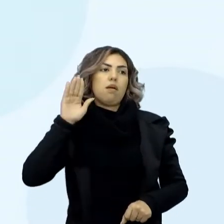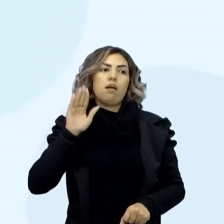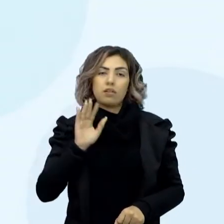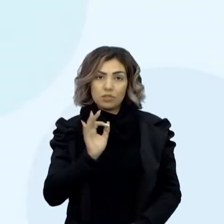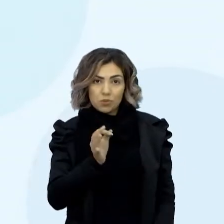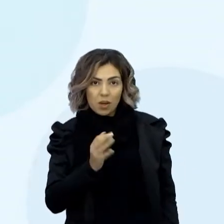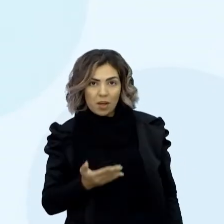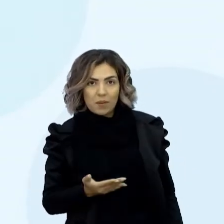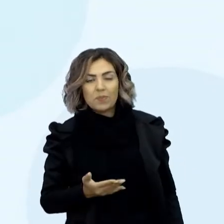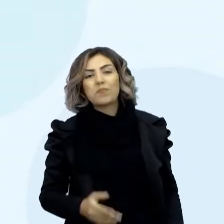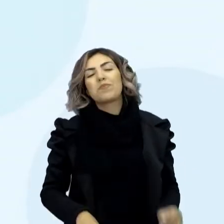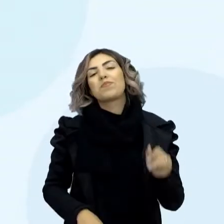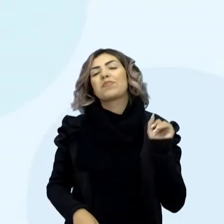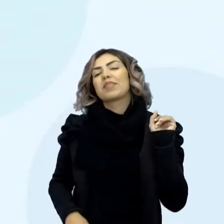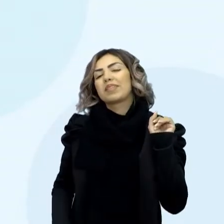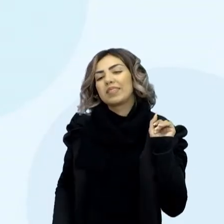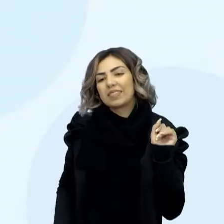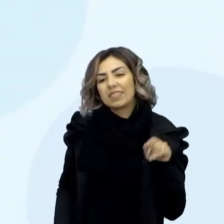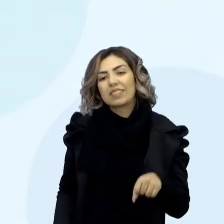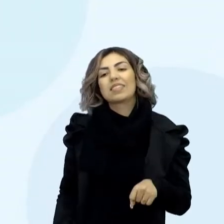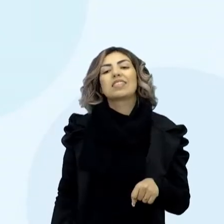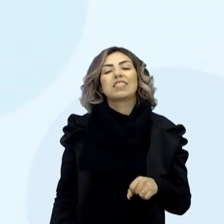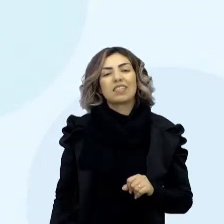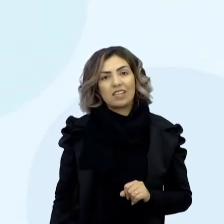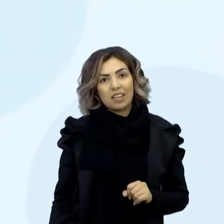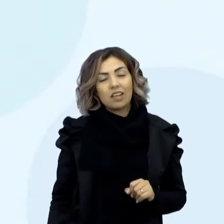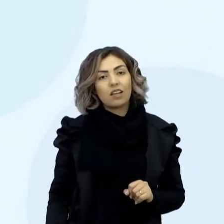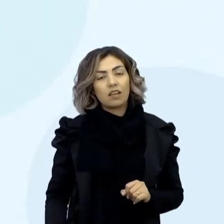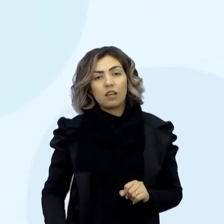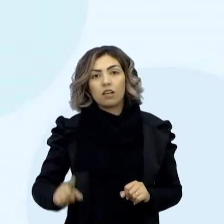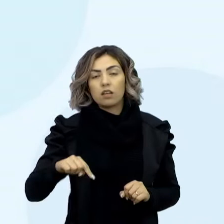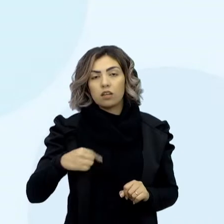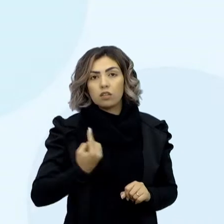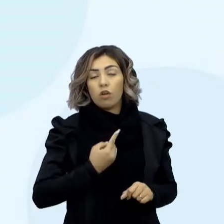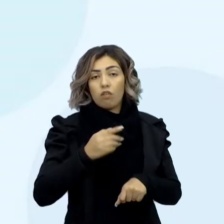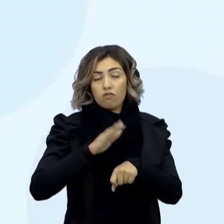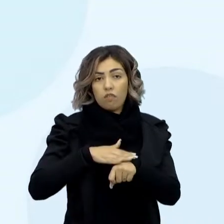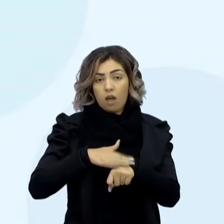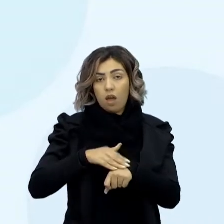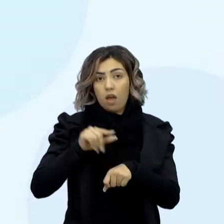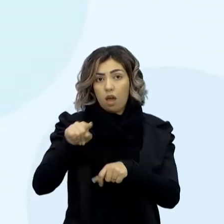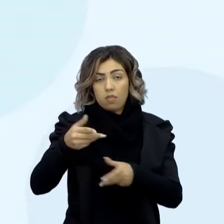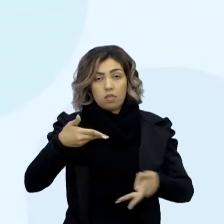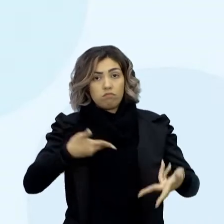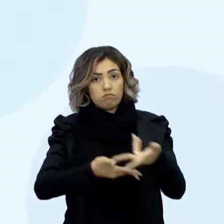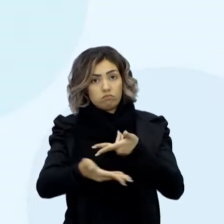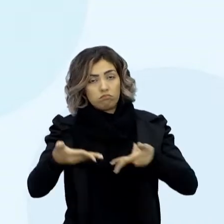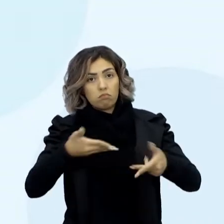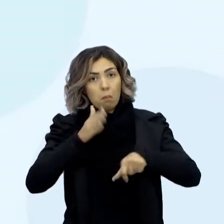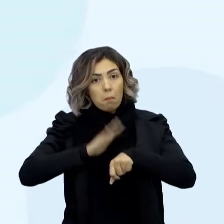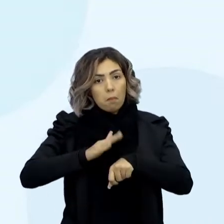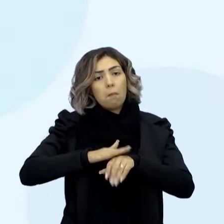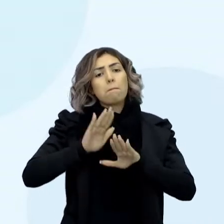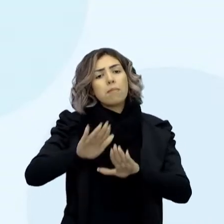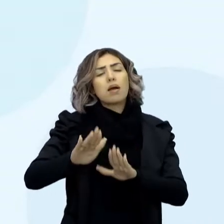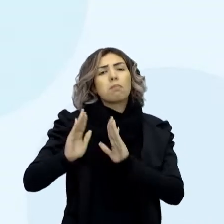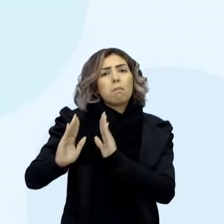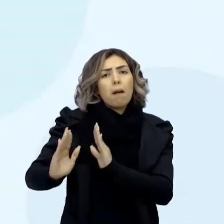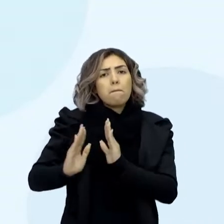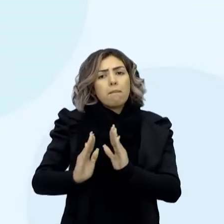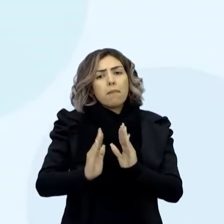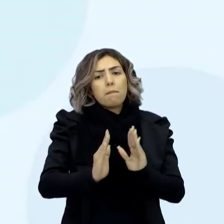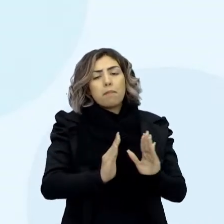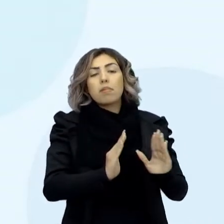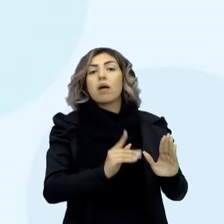Prof. Fernanda? Sim, acredito que sim, embora eu não sou muito inteirada assim, na produção, mas eu já acredito que em todas as etapas você vai ter